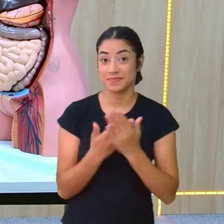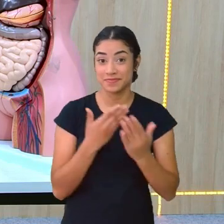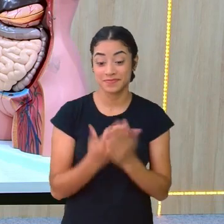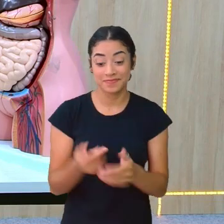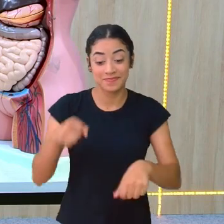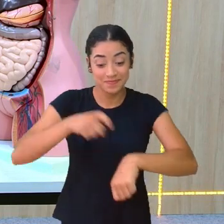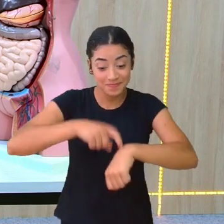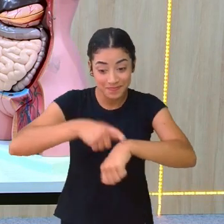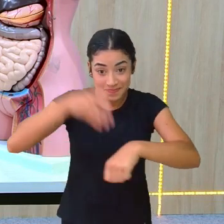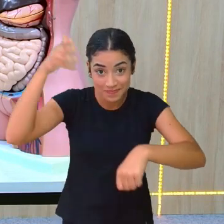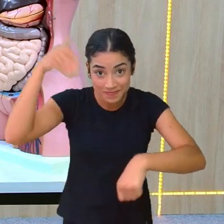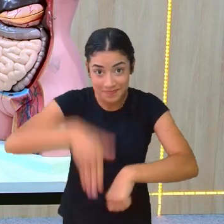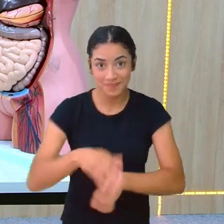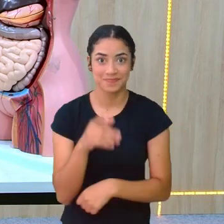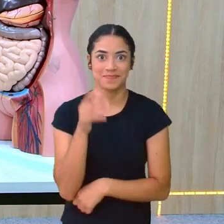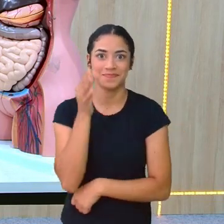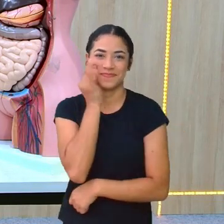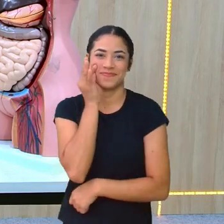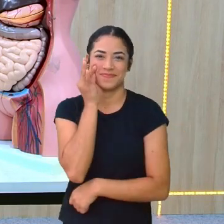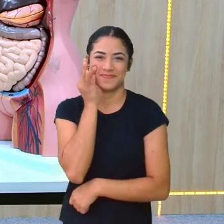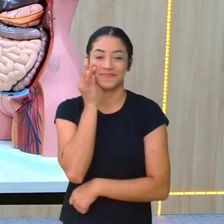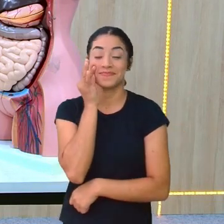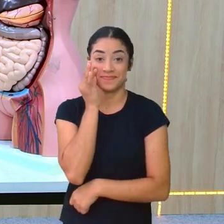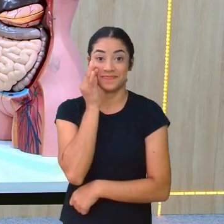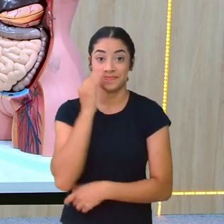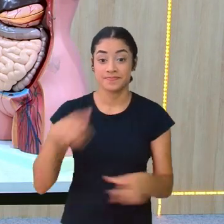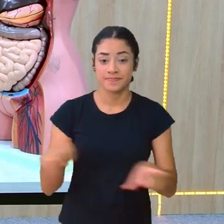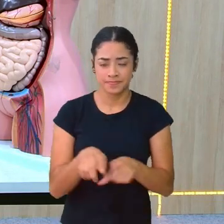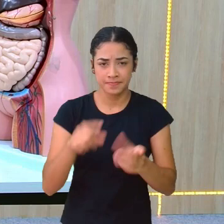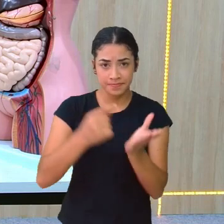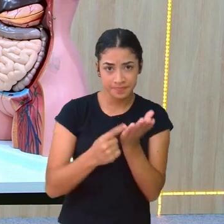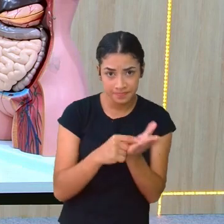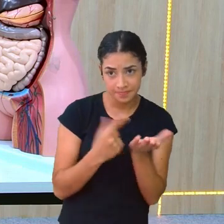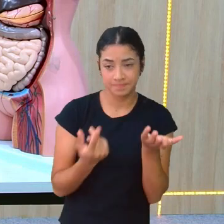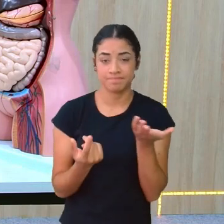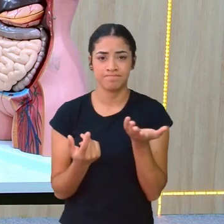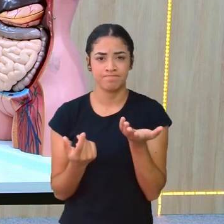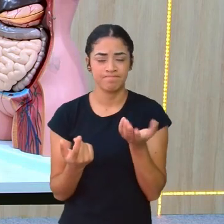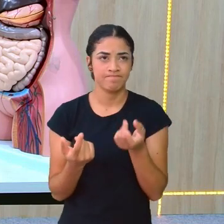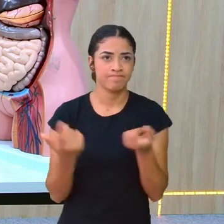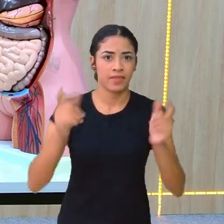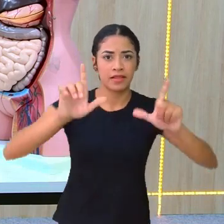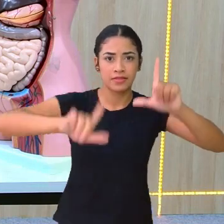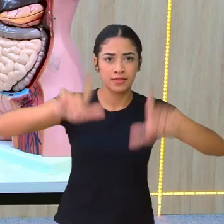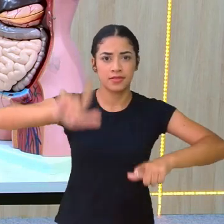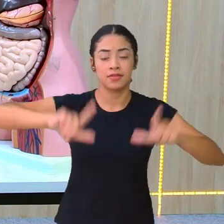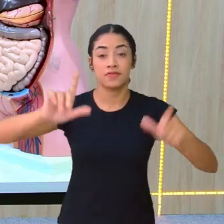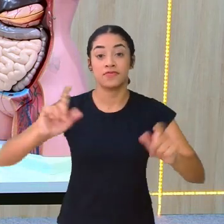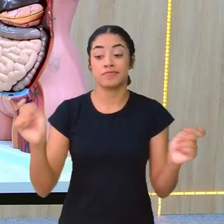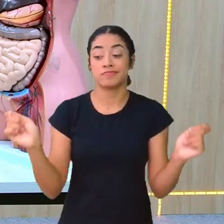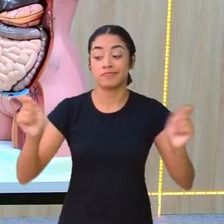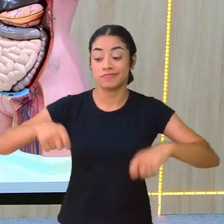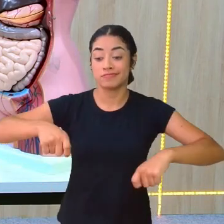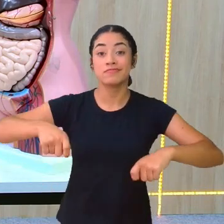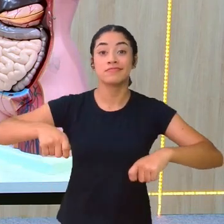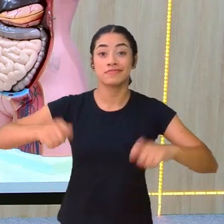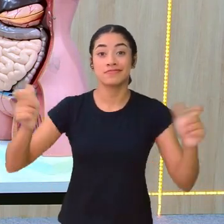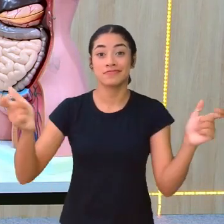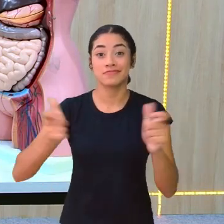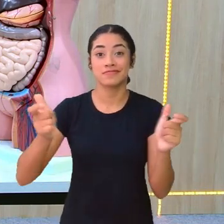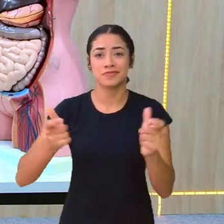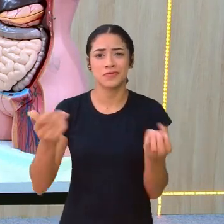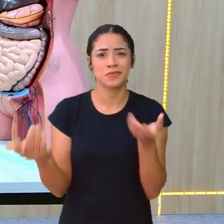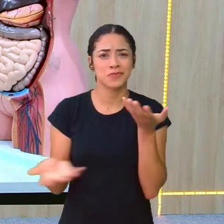neste momento ao vivo. Mas, além do aplicativo e também além da TV, vocês podem assistir as nossas